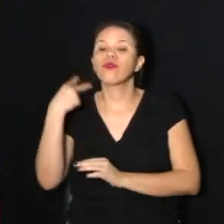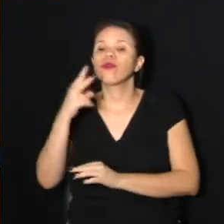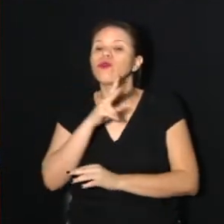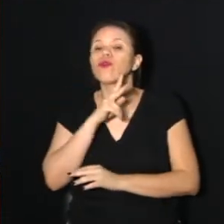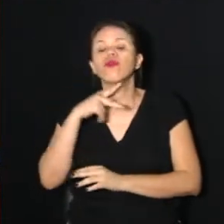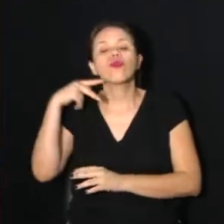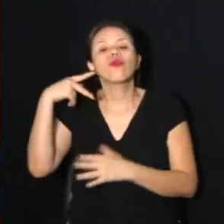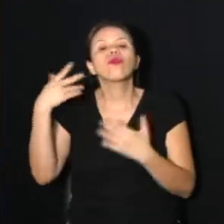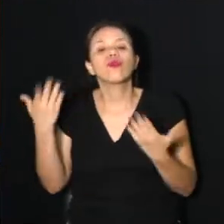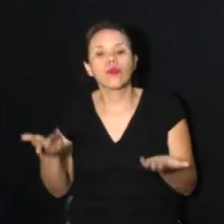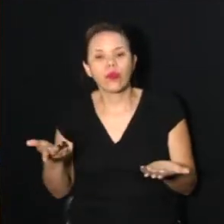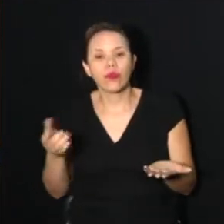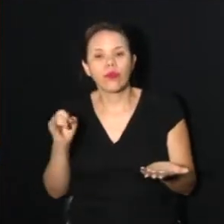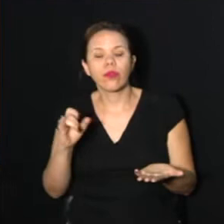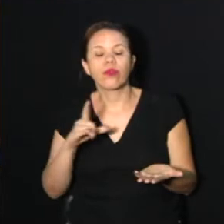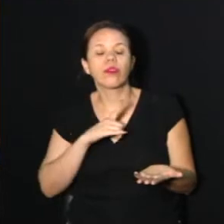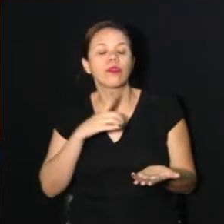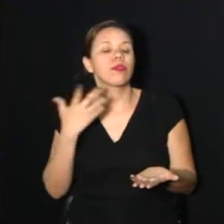existe parecer.